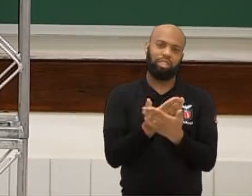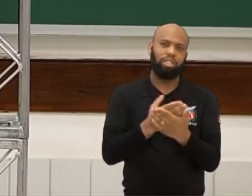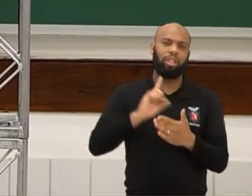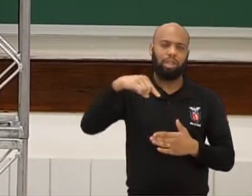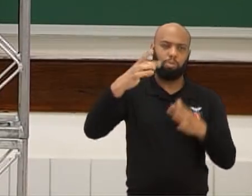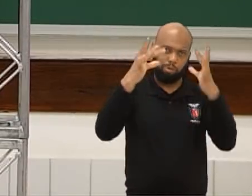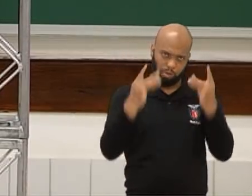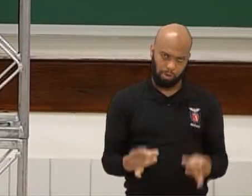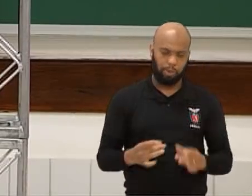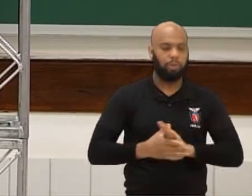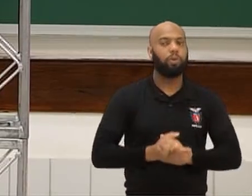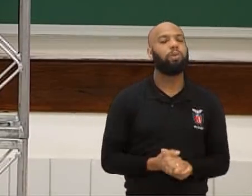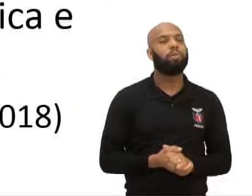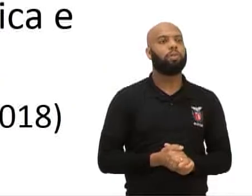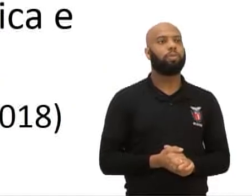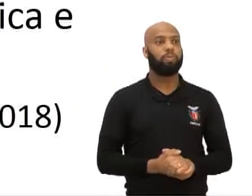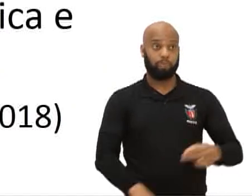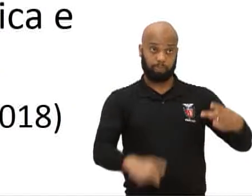daqui a pouco.